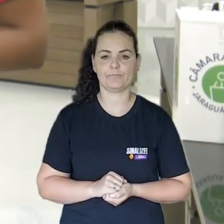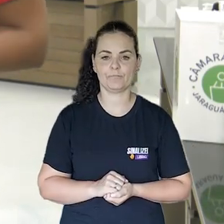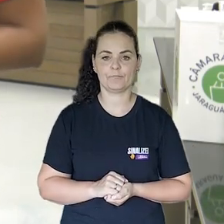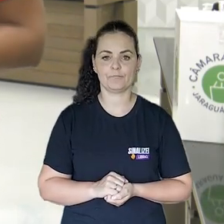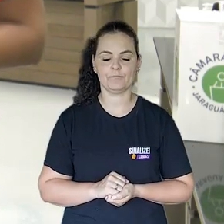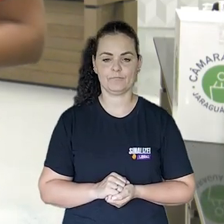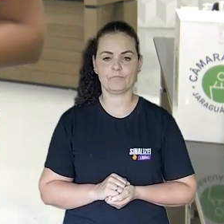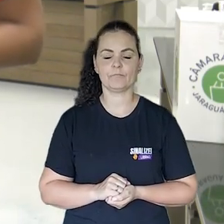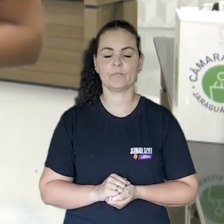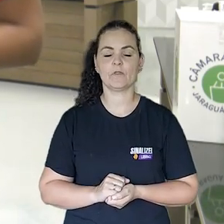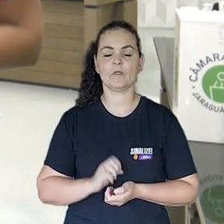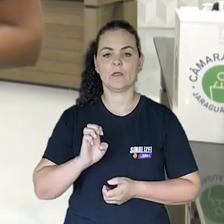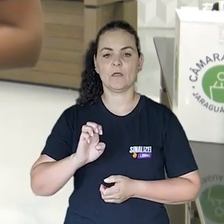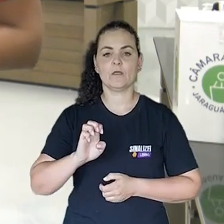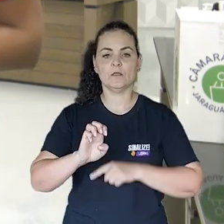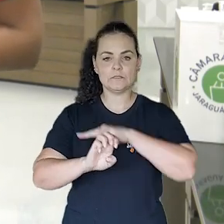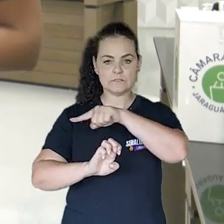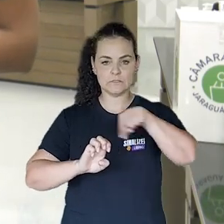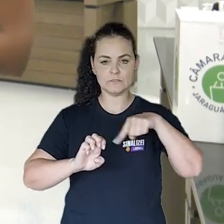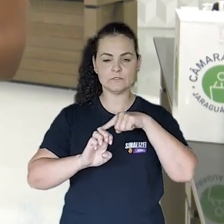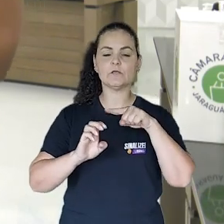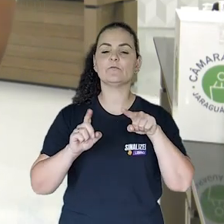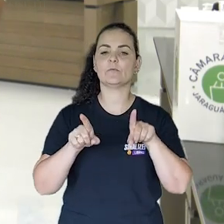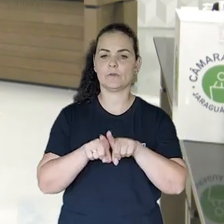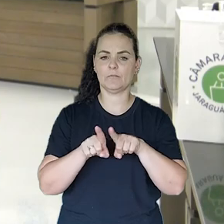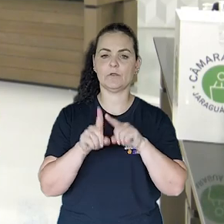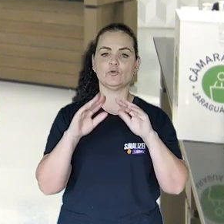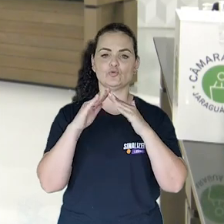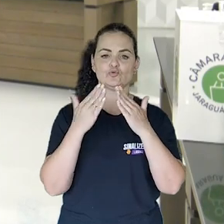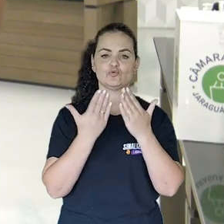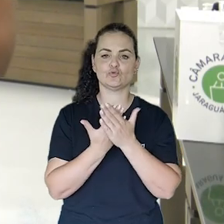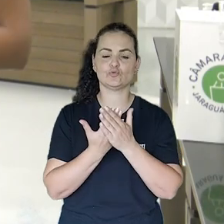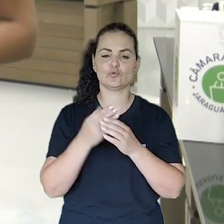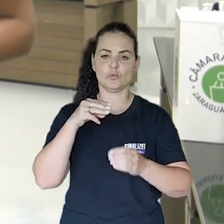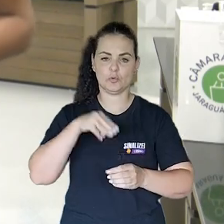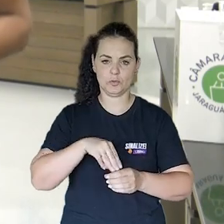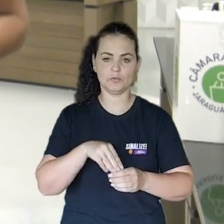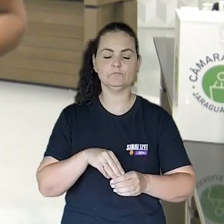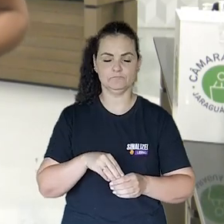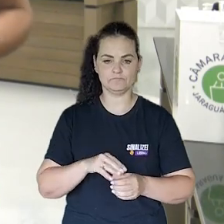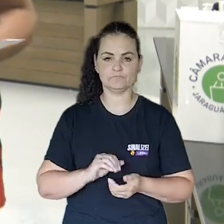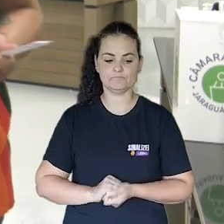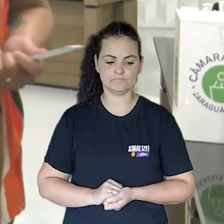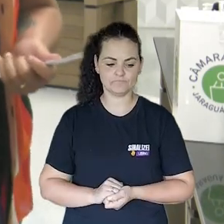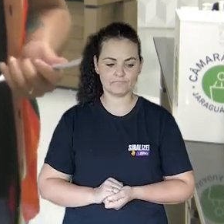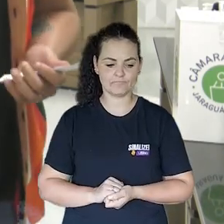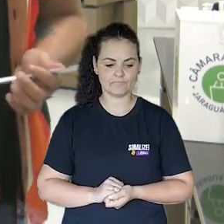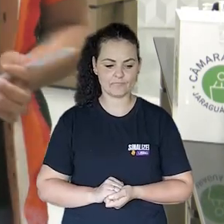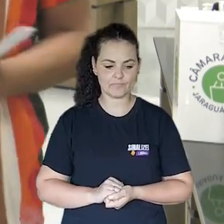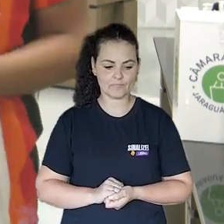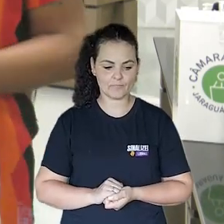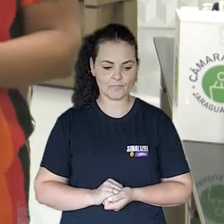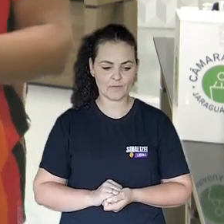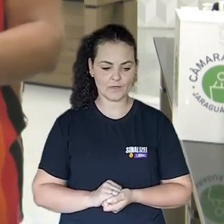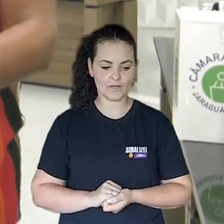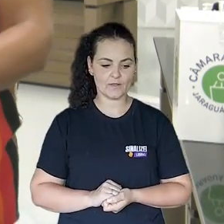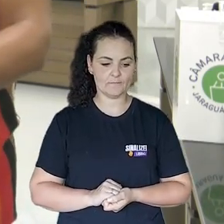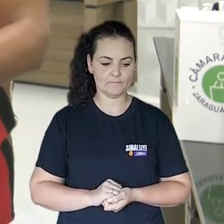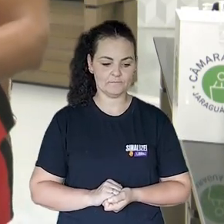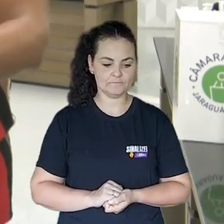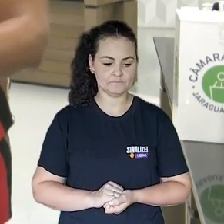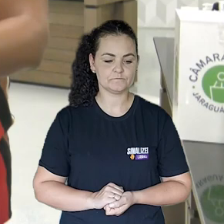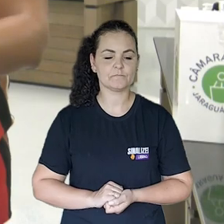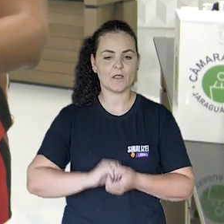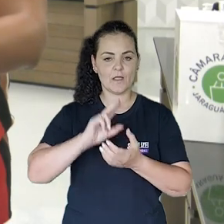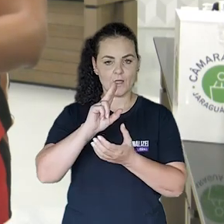e Helmut Guilherme Duff. É? Então aí as 11 escolas que farão parte do programa Vereador